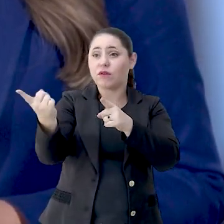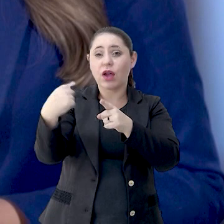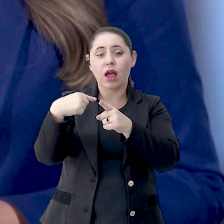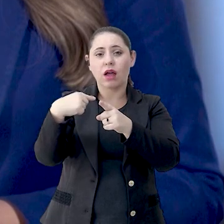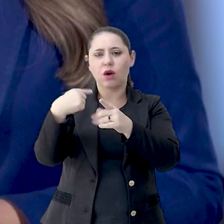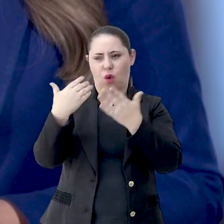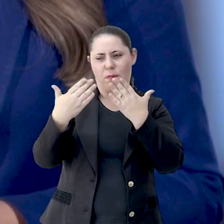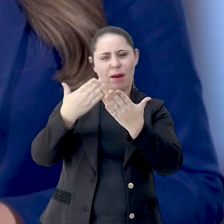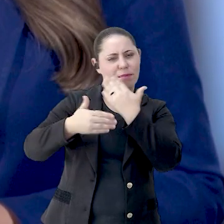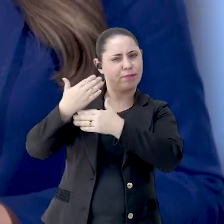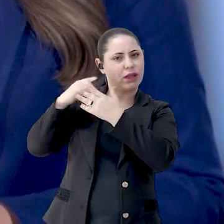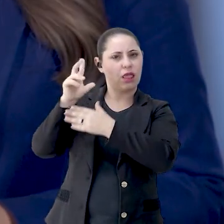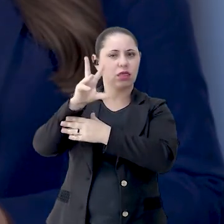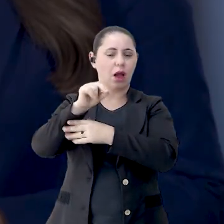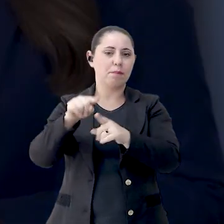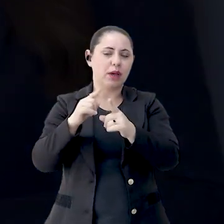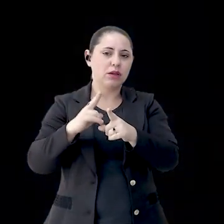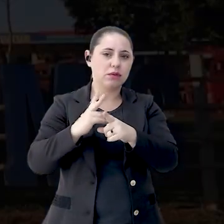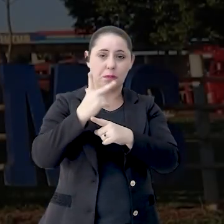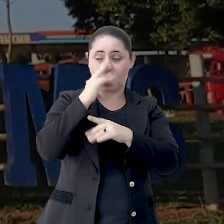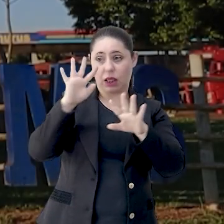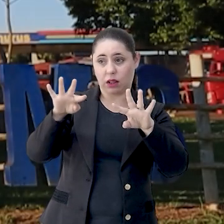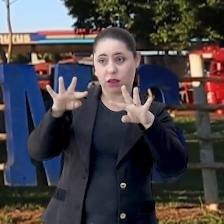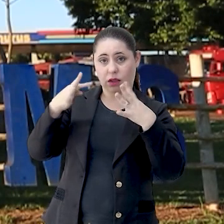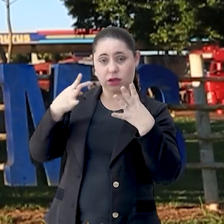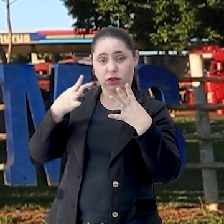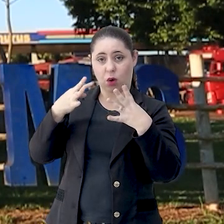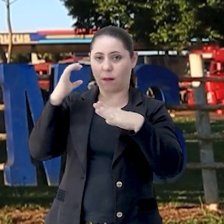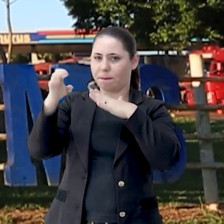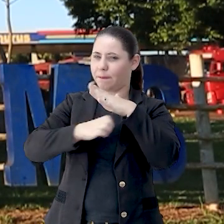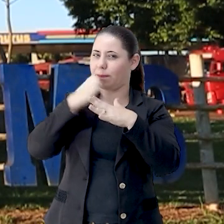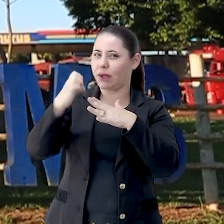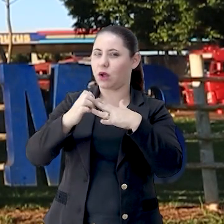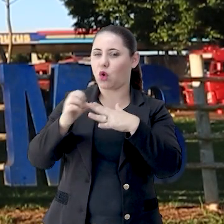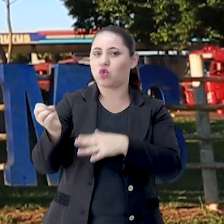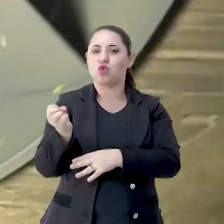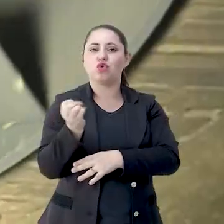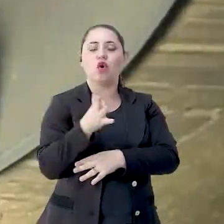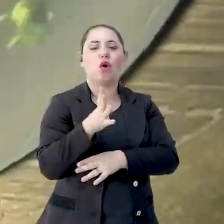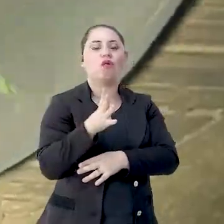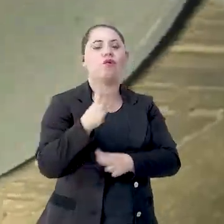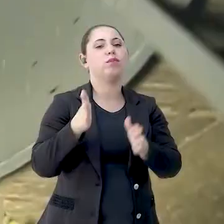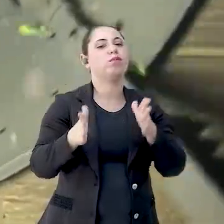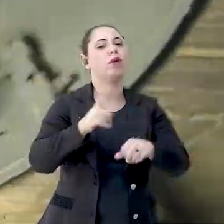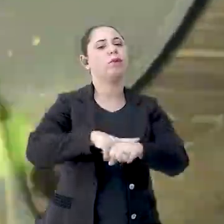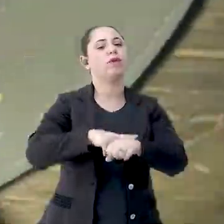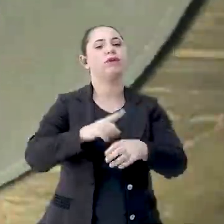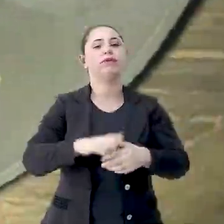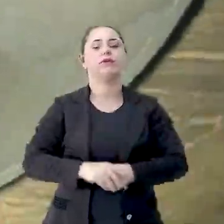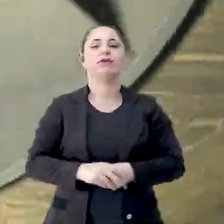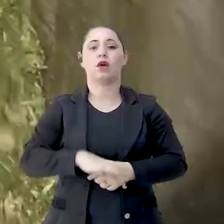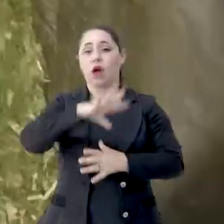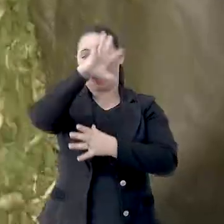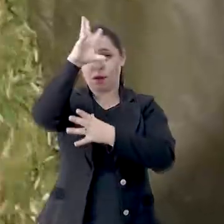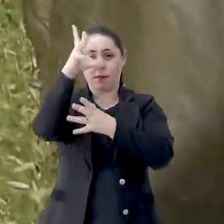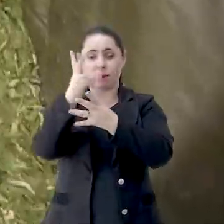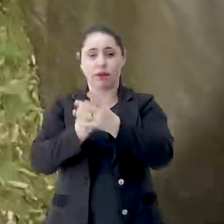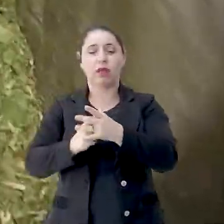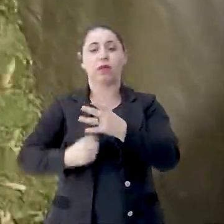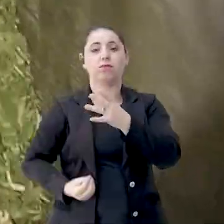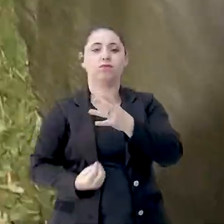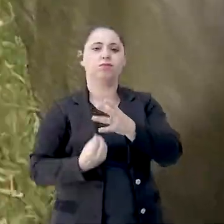dos empresários para uma nova fase. Amambai teve sua origem da força econômica da erva mate.